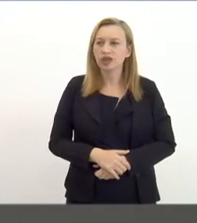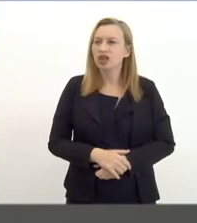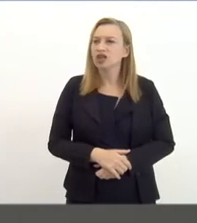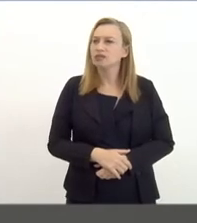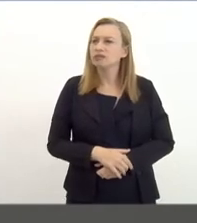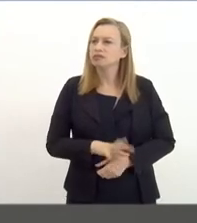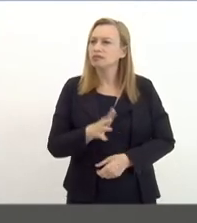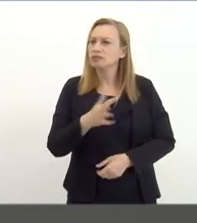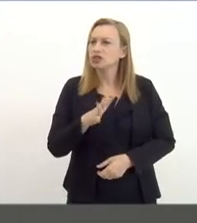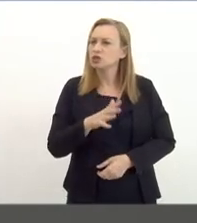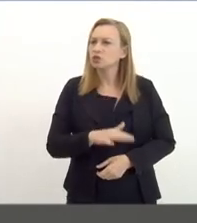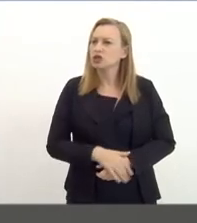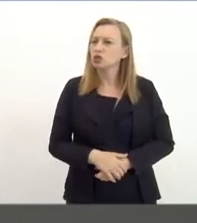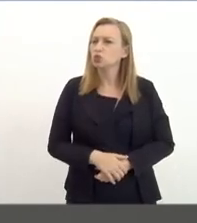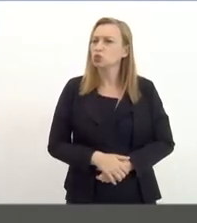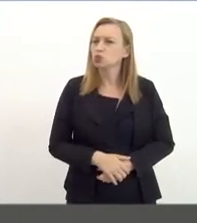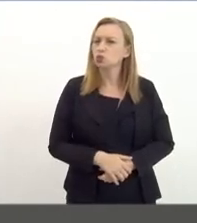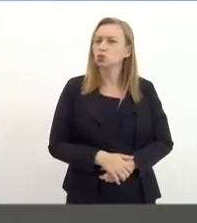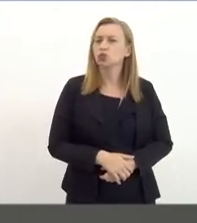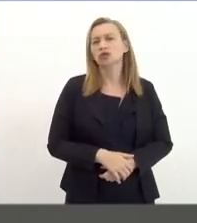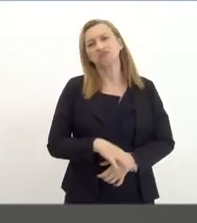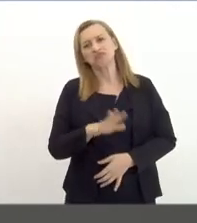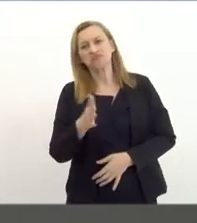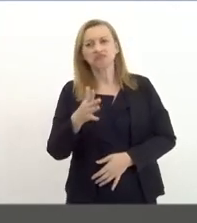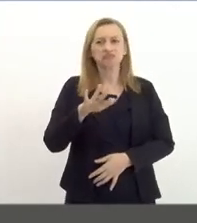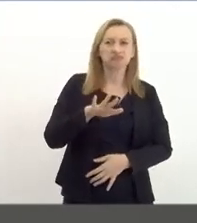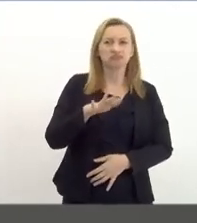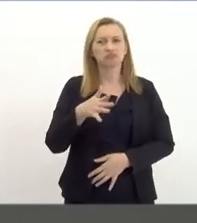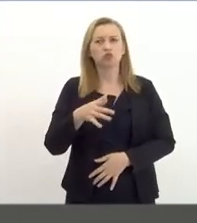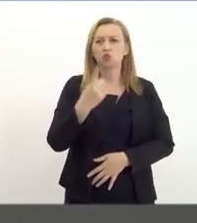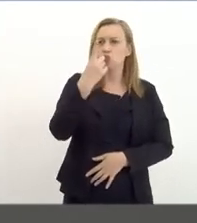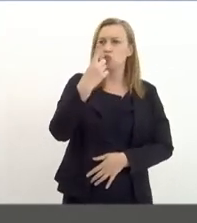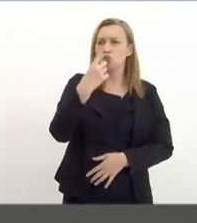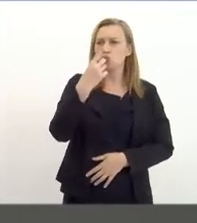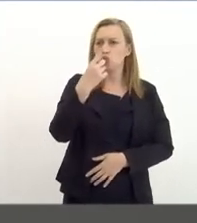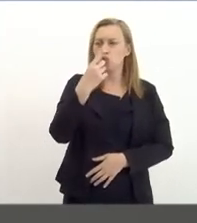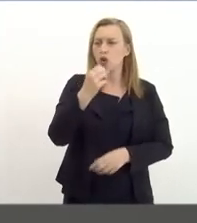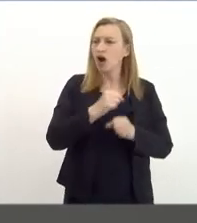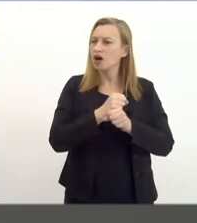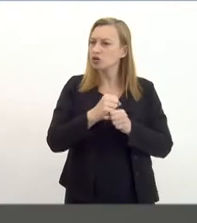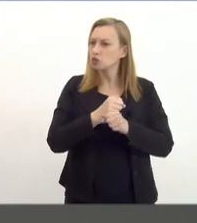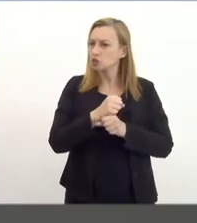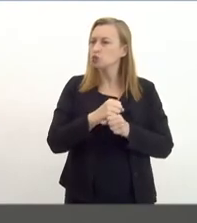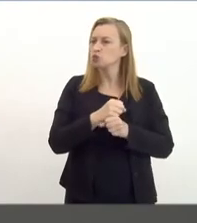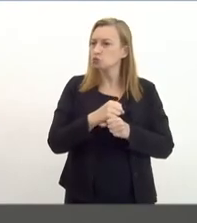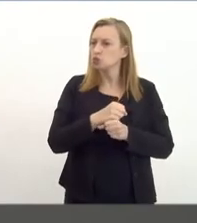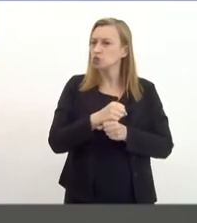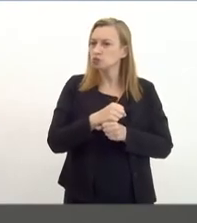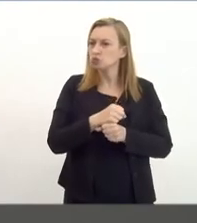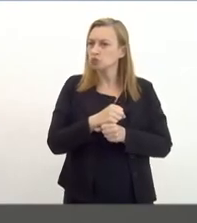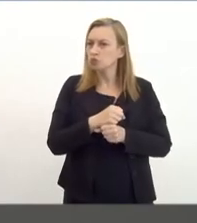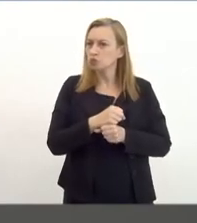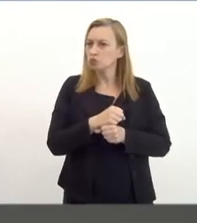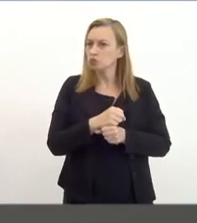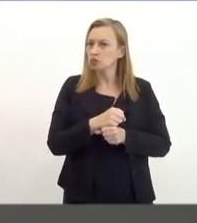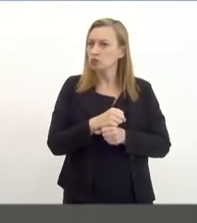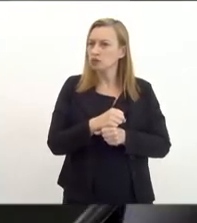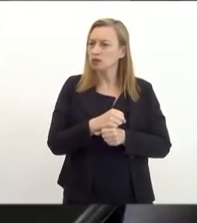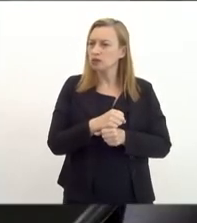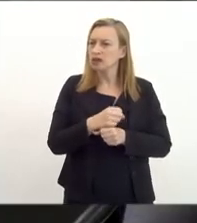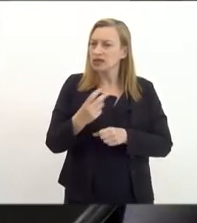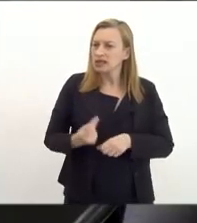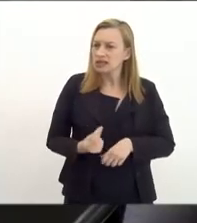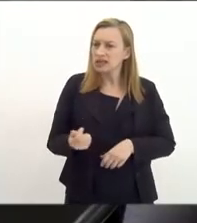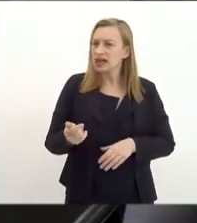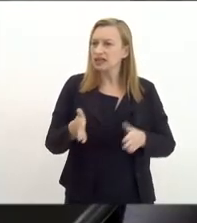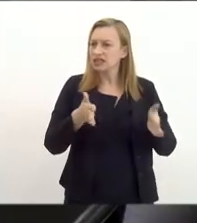levou o remédio um ano leve médio 1 ano para passar por essa